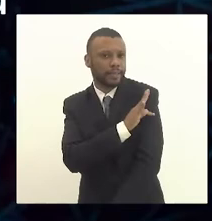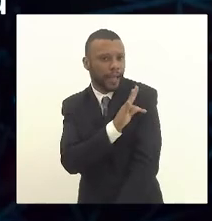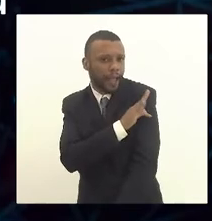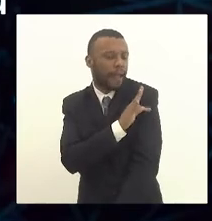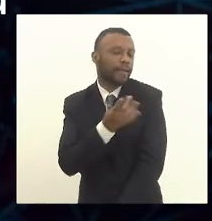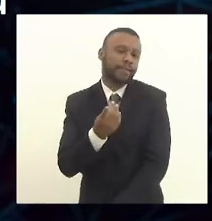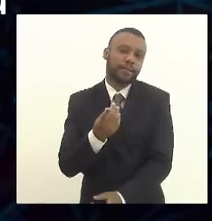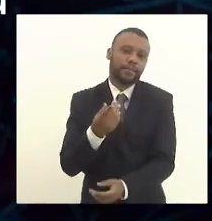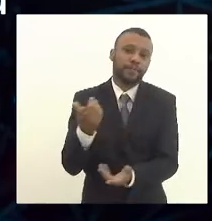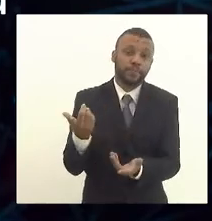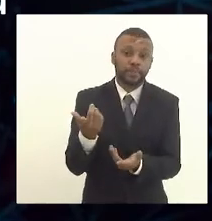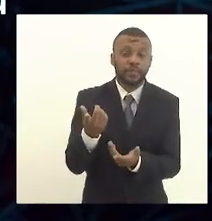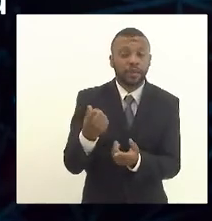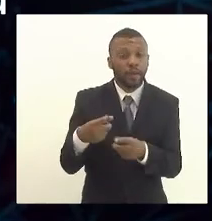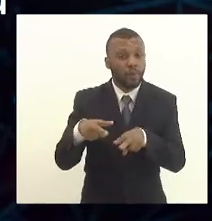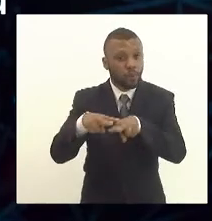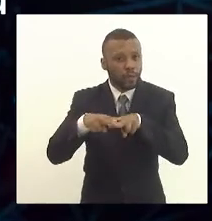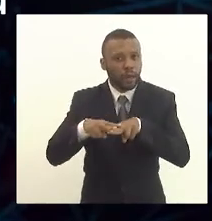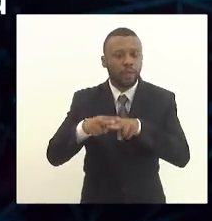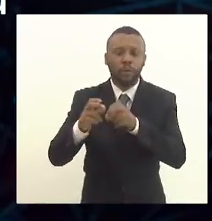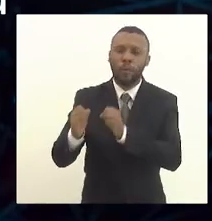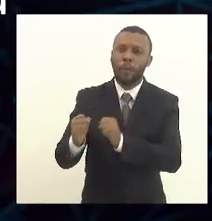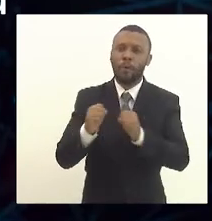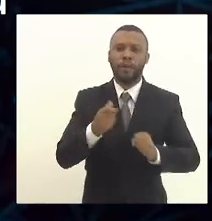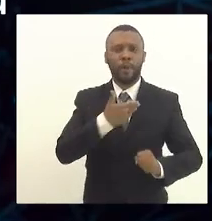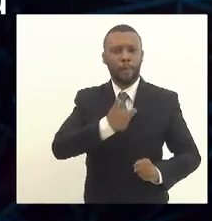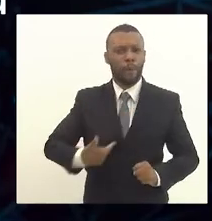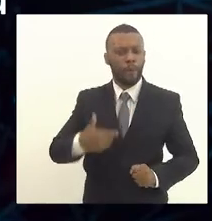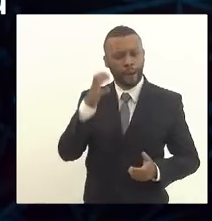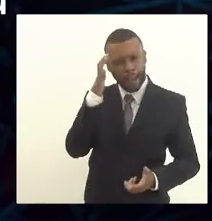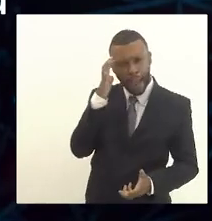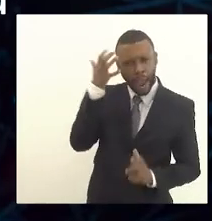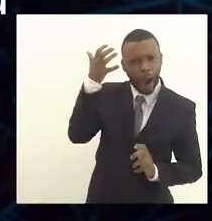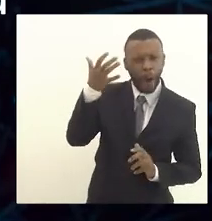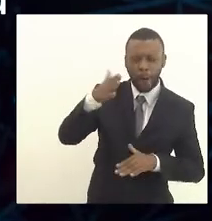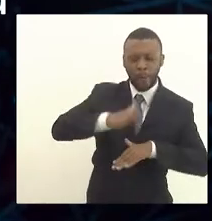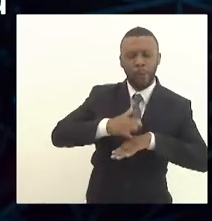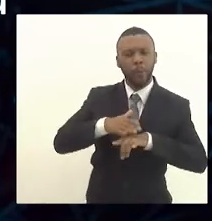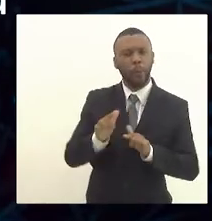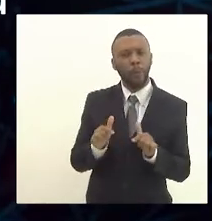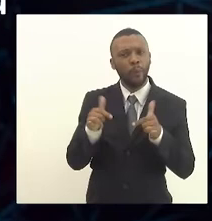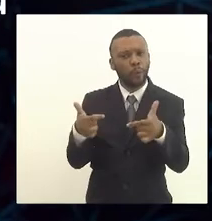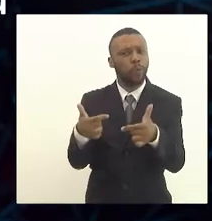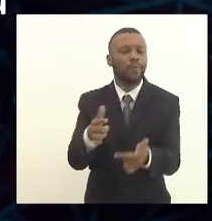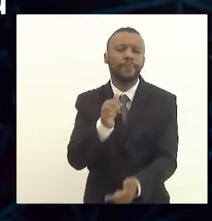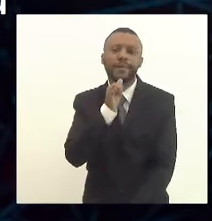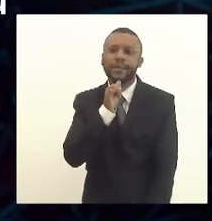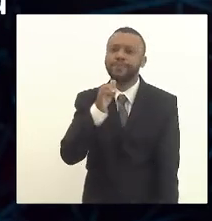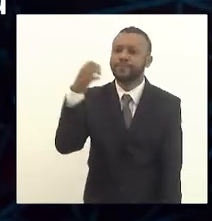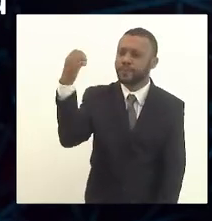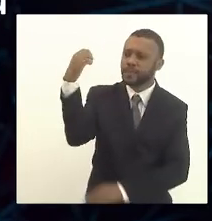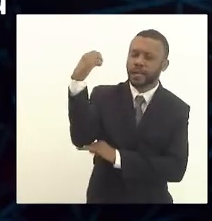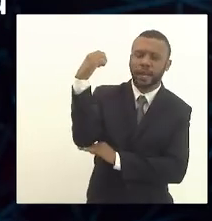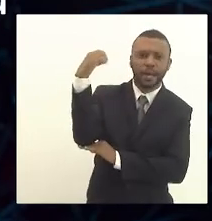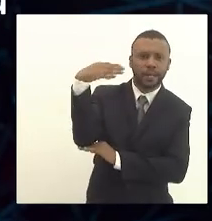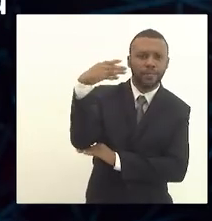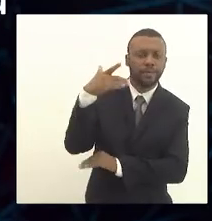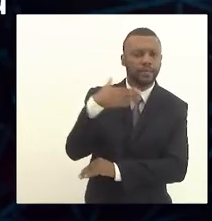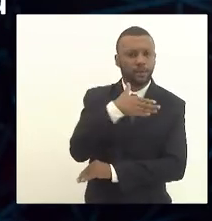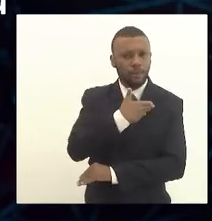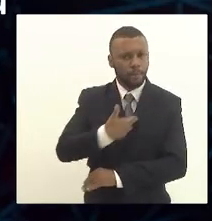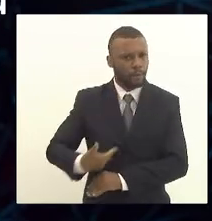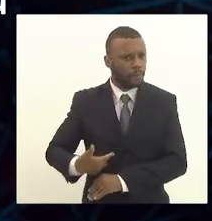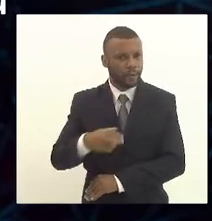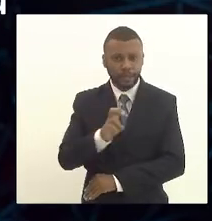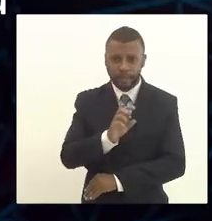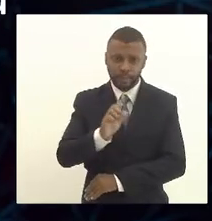disso, os poderes públicos que resolvem fazer algo, por exemplo, em iluminação pública, 5G, mas não se reduz a isso aqui a nossa